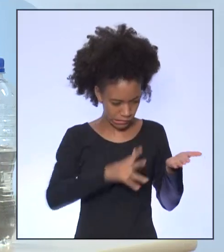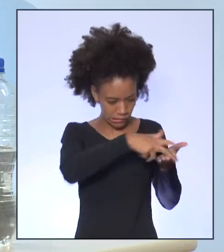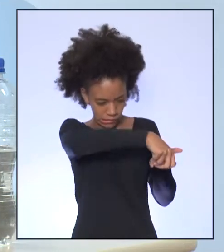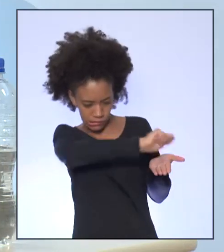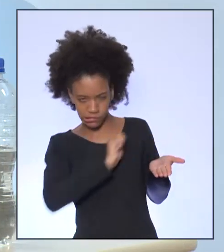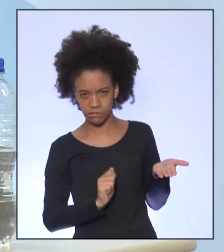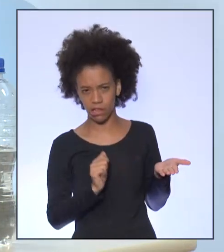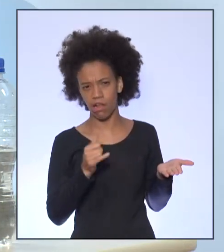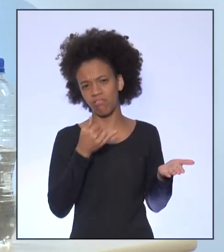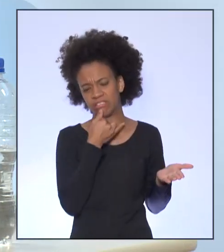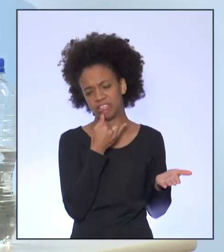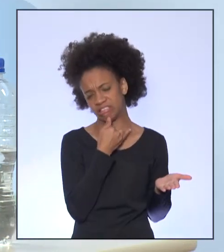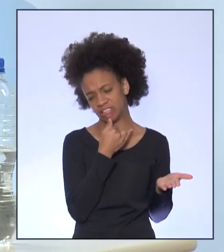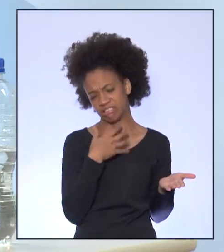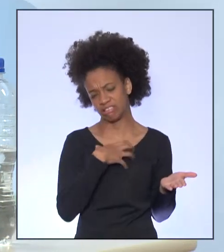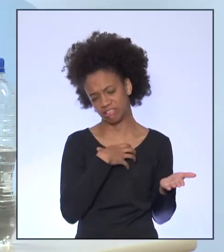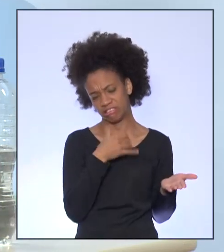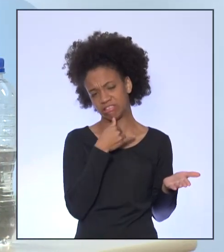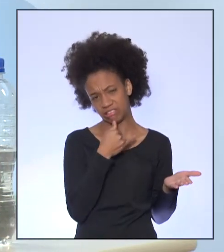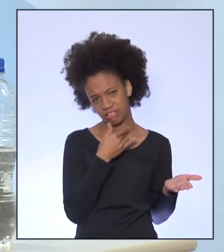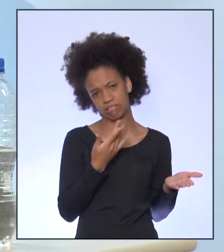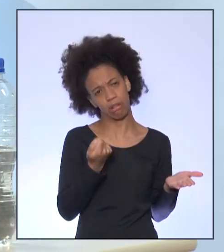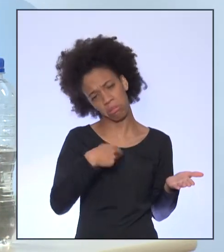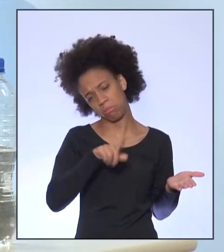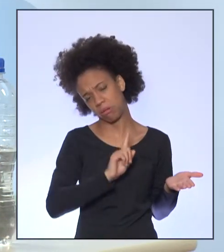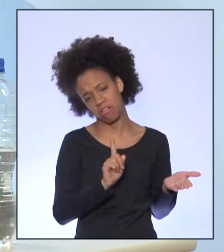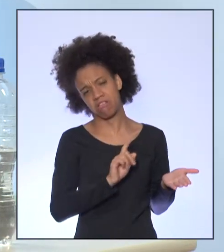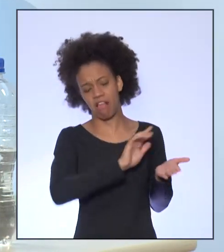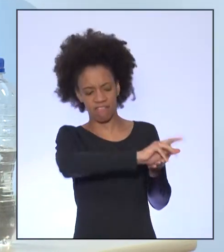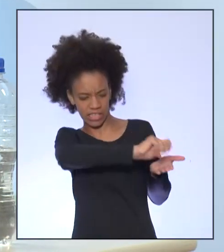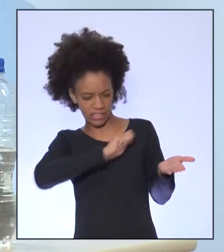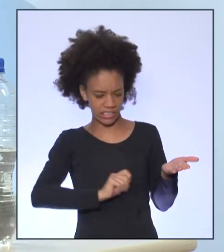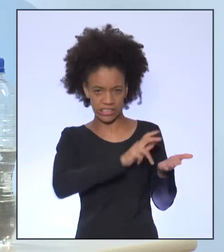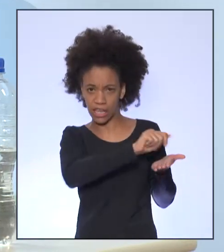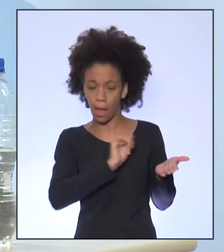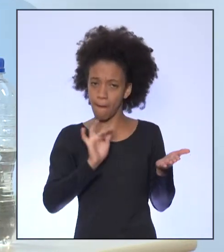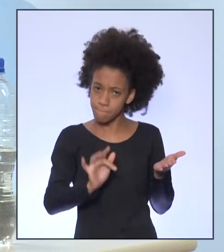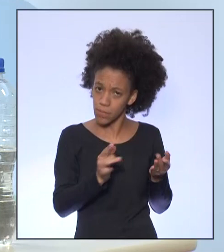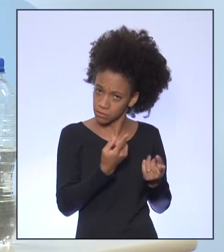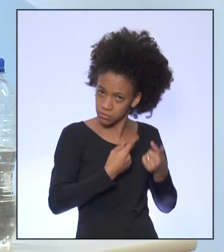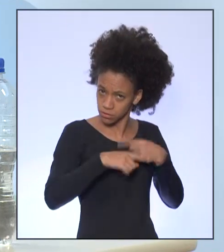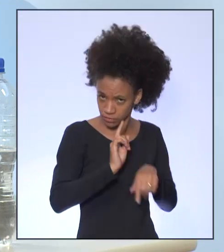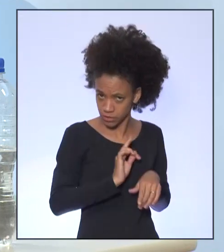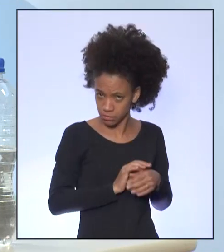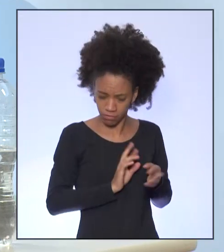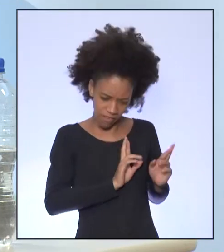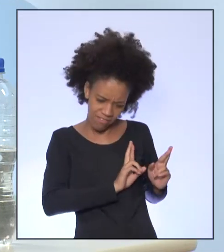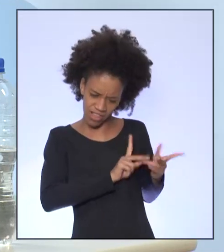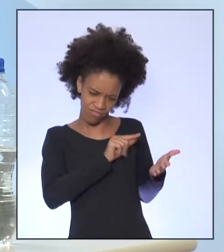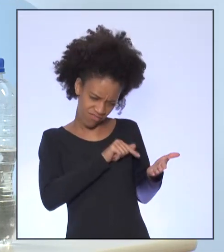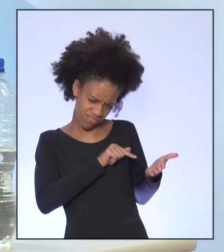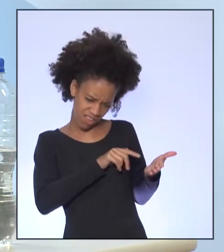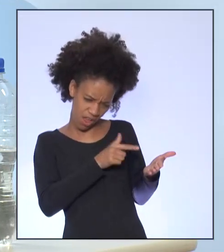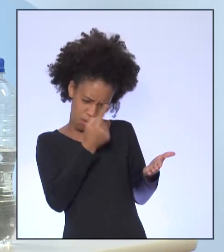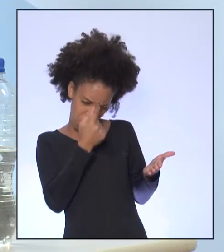ficar chateada, né? Não precisava disso. Vai ter uma transformação. Ele vai ficar diferente, não vai ficar